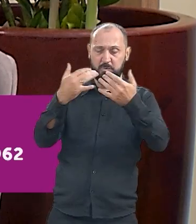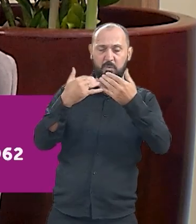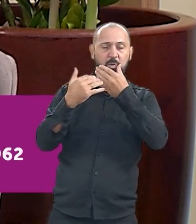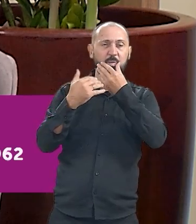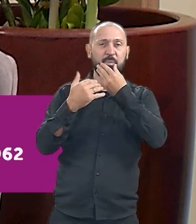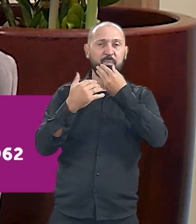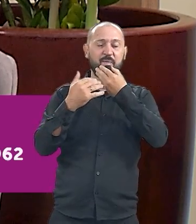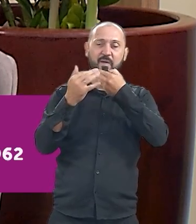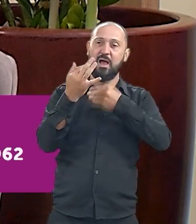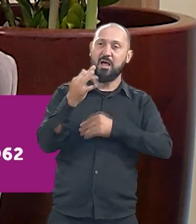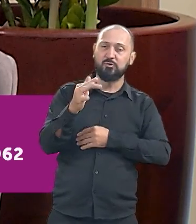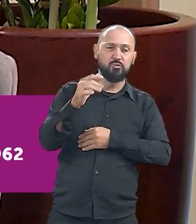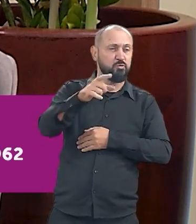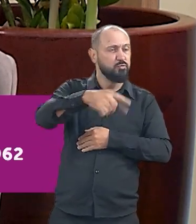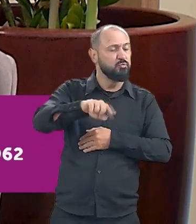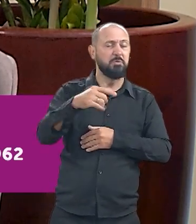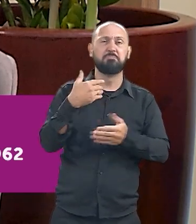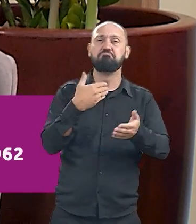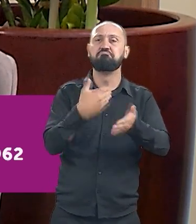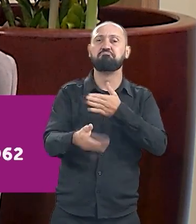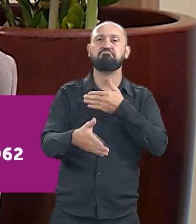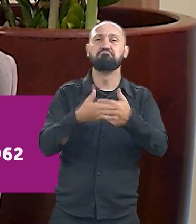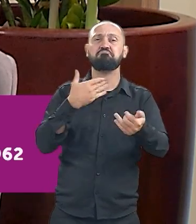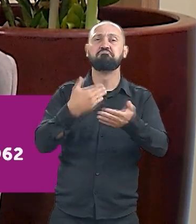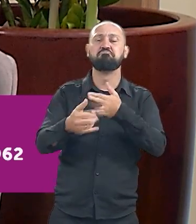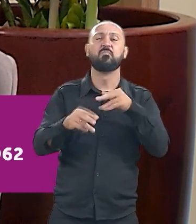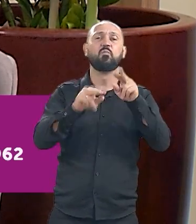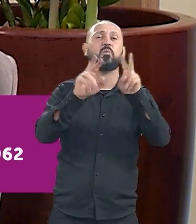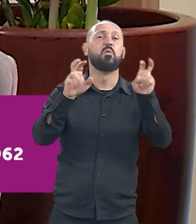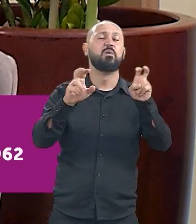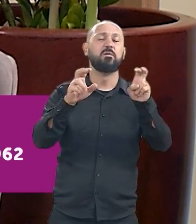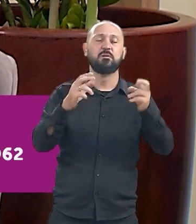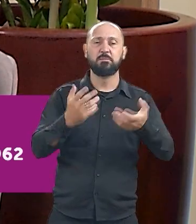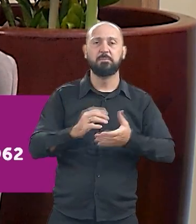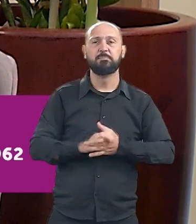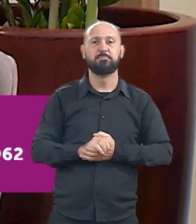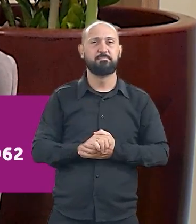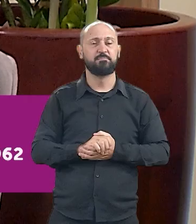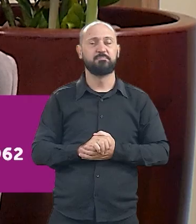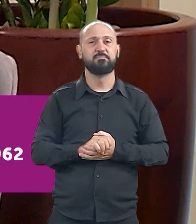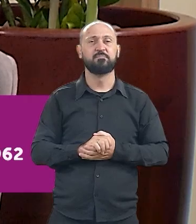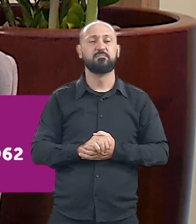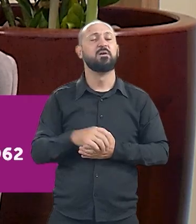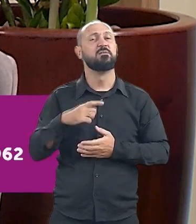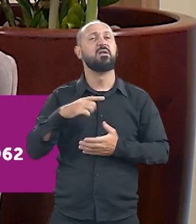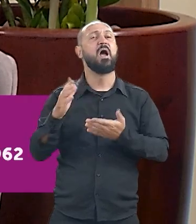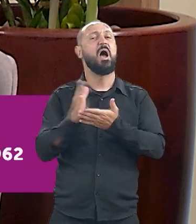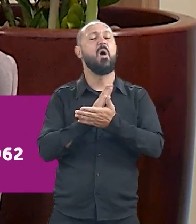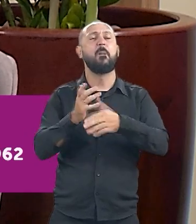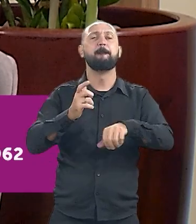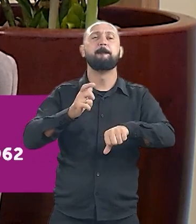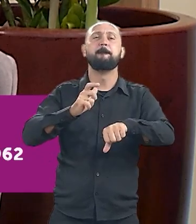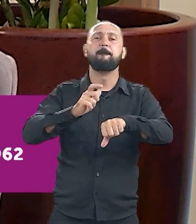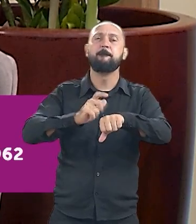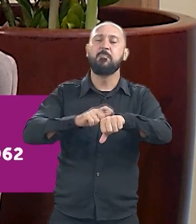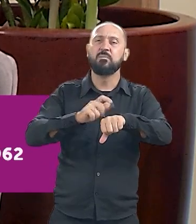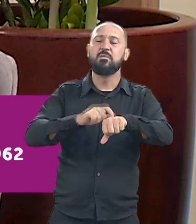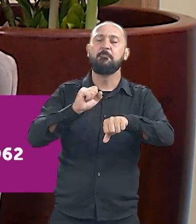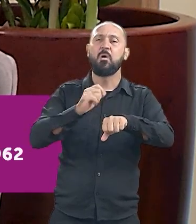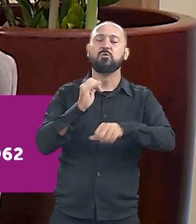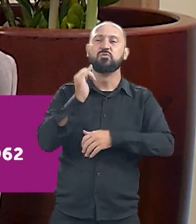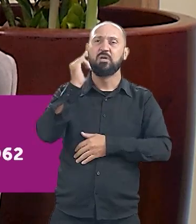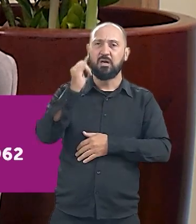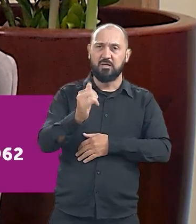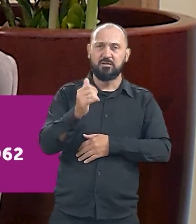não importa qual o tema, é importante. Teria alguma situação que você pudesse relatar para a gente, alguma história que possa ter